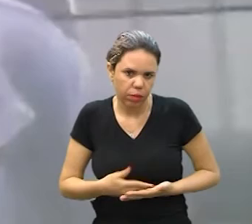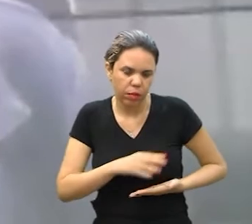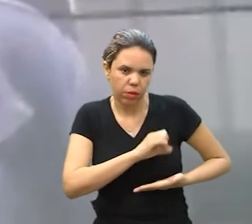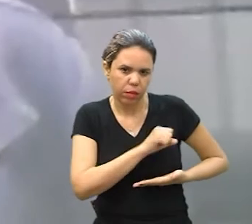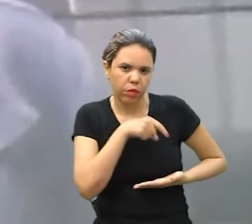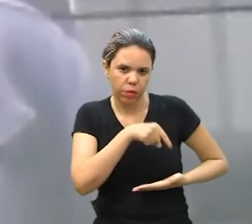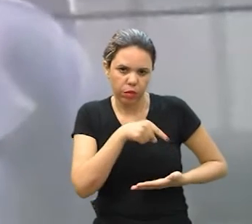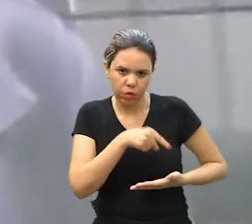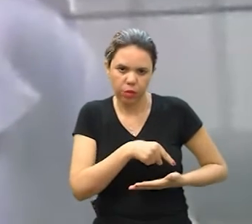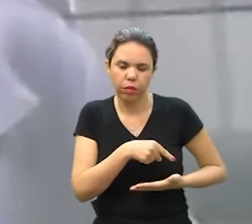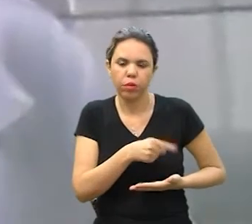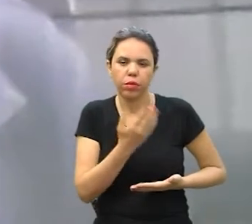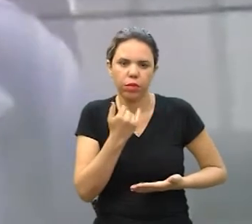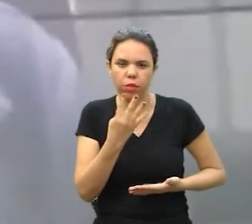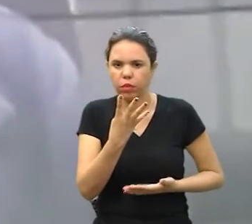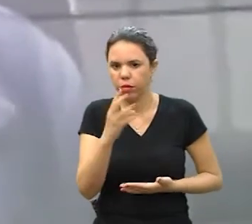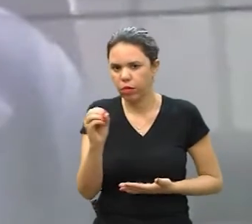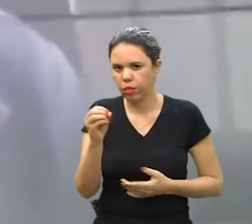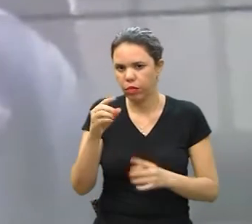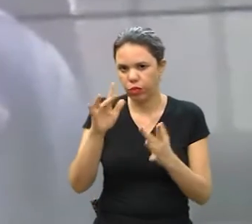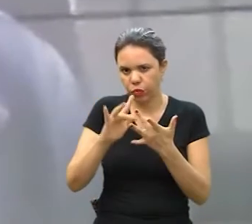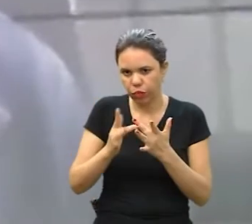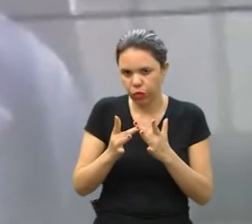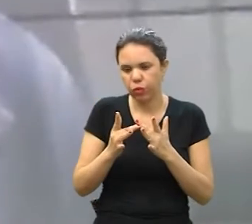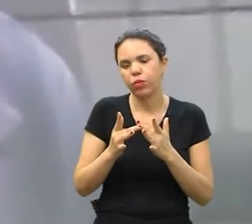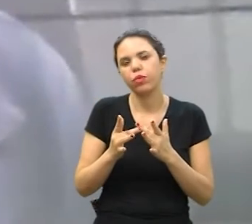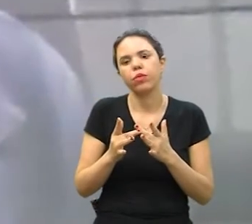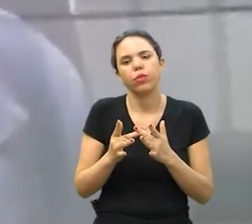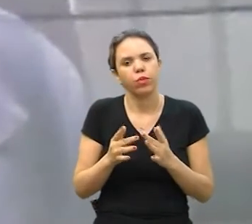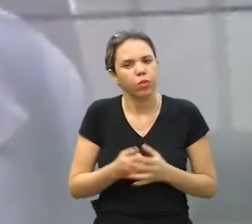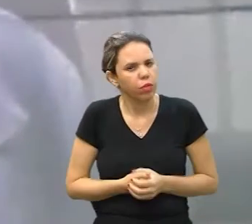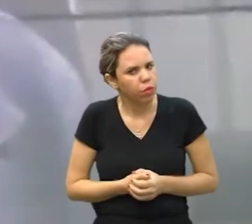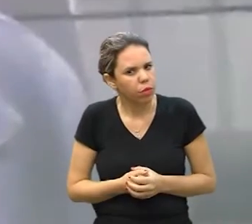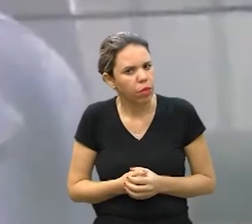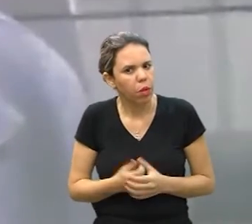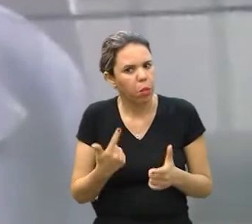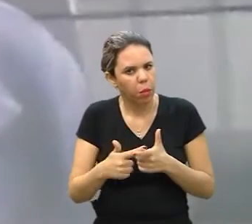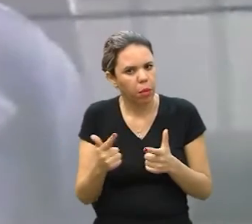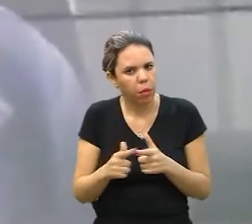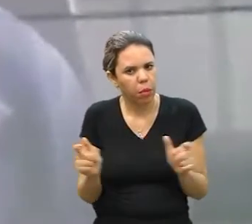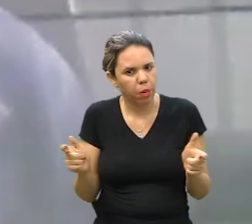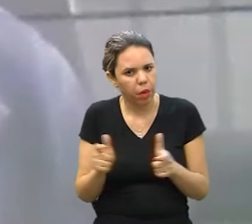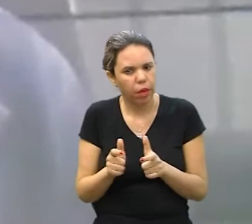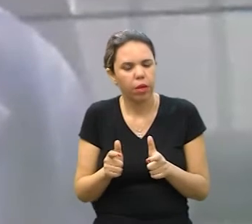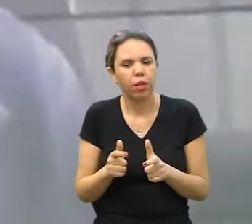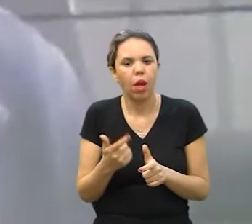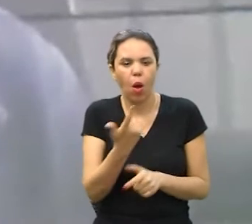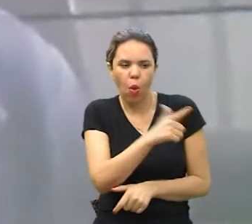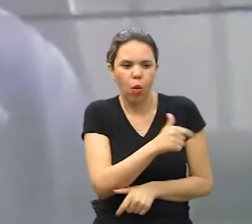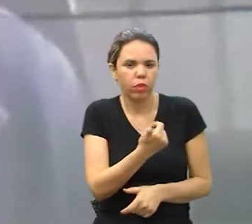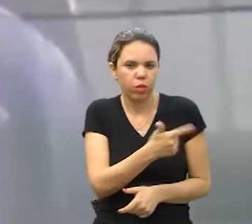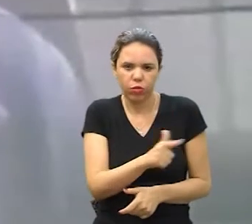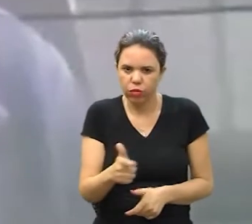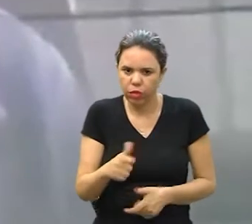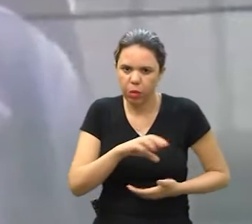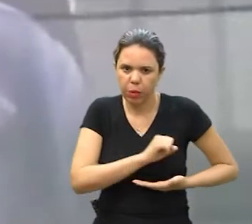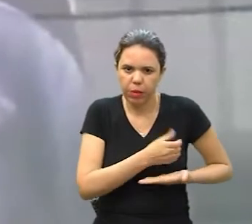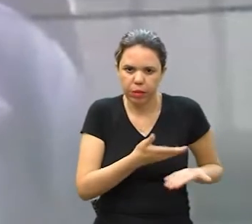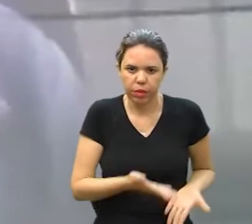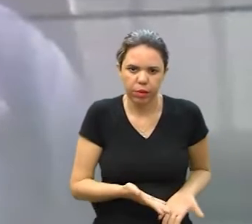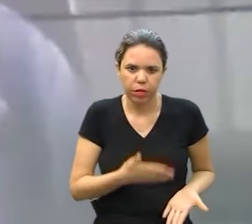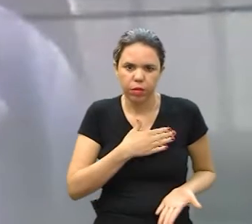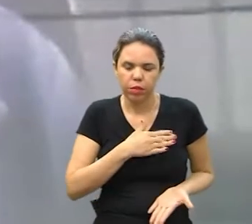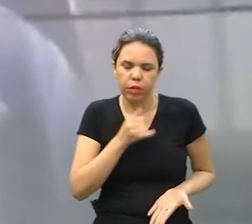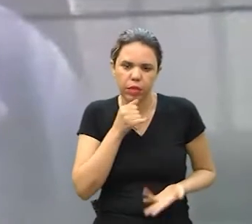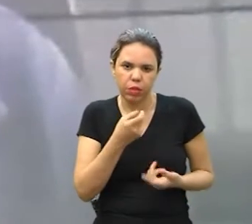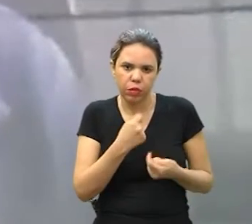que amamentadas têm 40 vezes menos diarreias graves do que aquelas que não foram amamentadas.